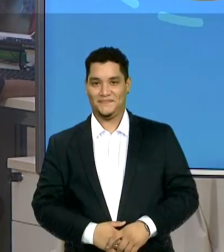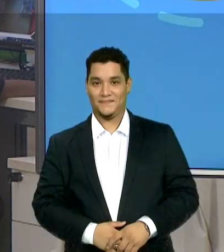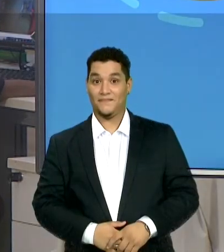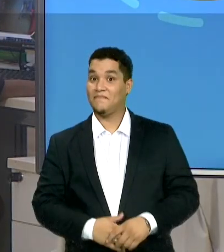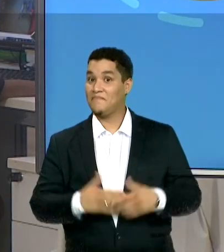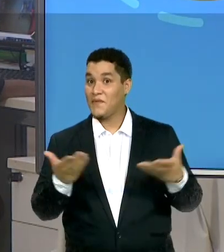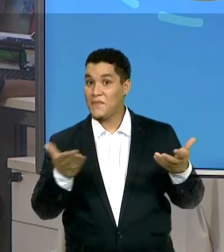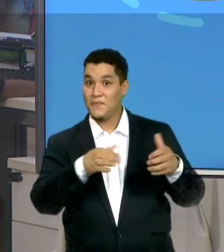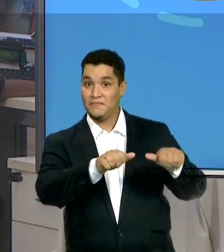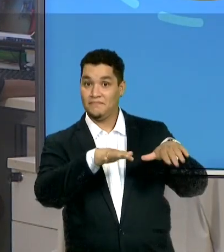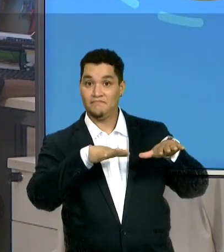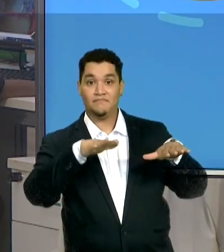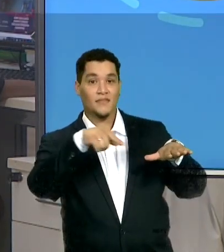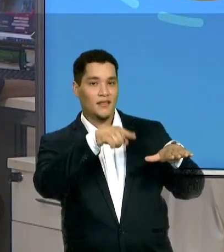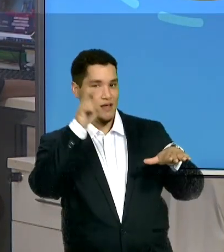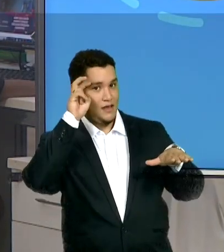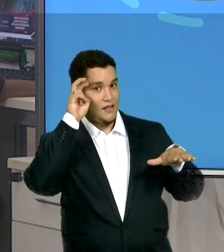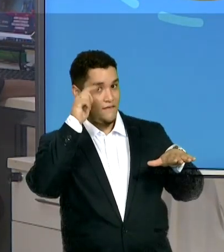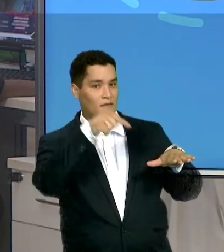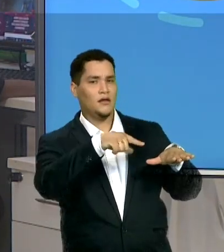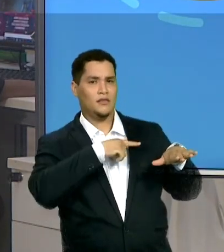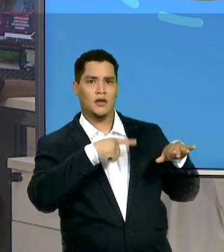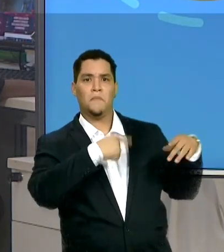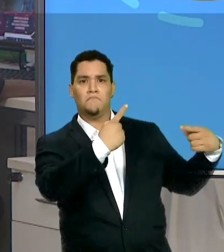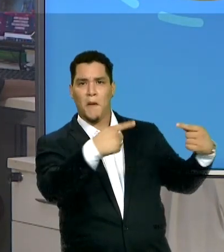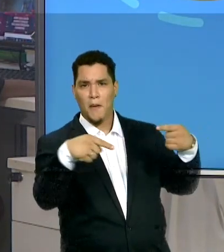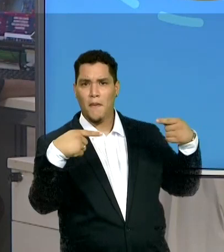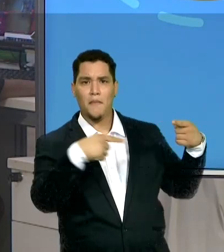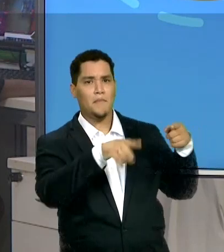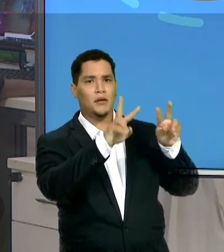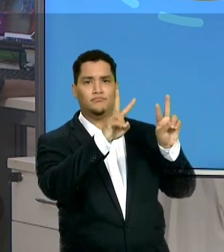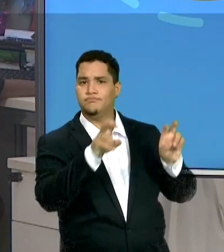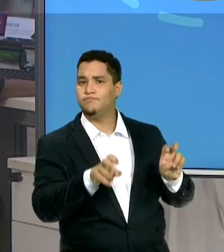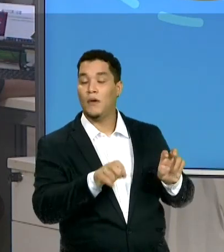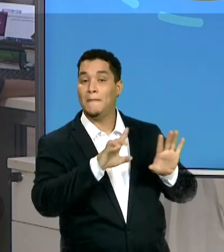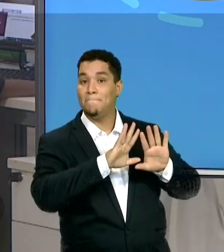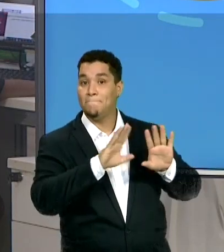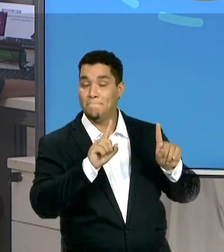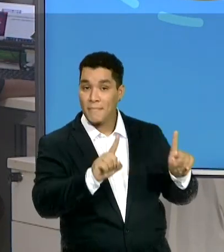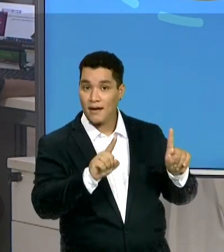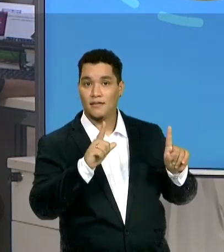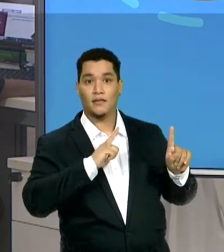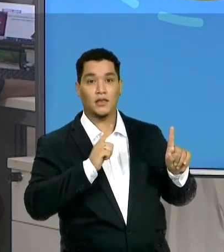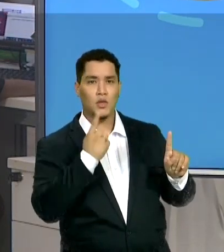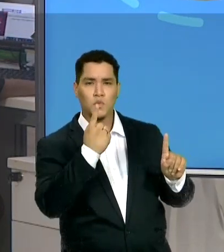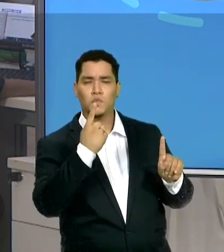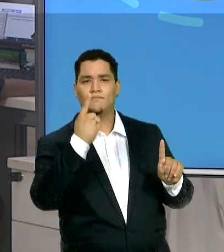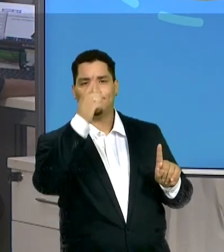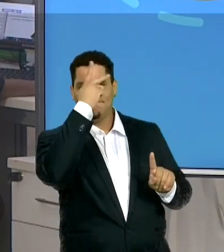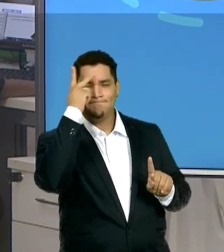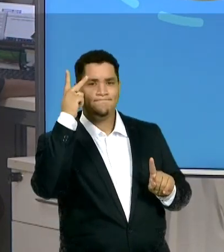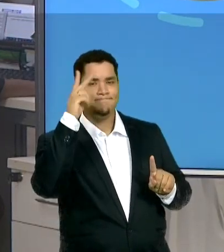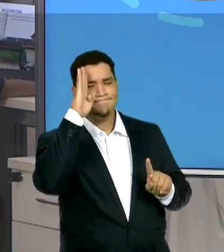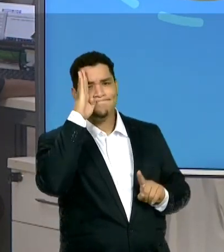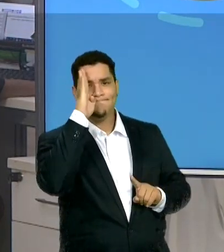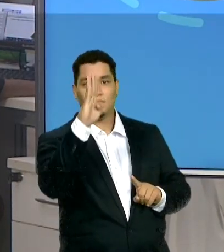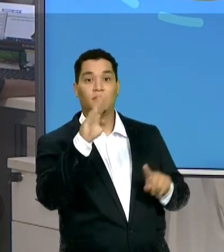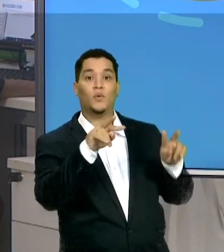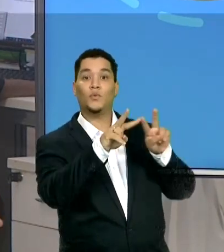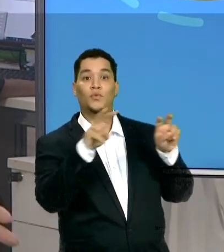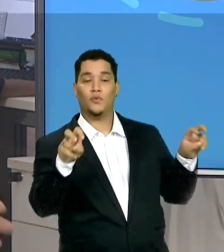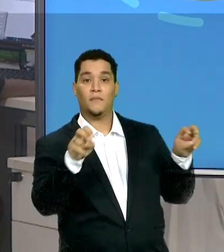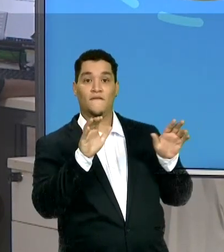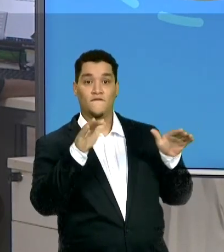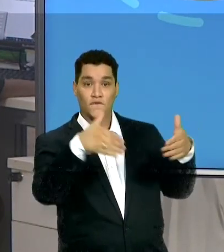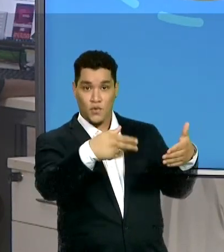Durante a sessão plenária de hoje, entre os assuntos debatidos, os parlamentares falaram sobre o Fórum Nordeste de Agricultura Familiar,